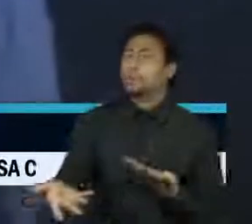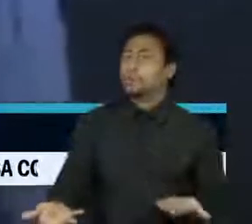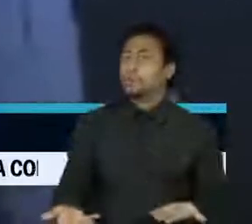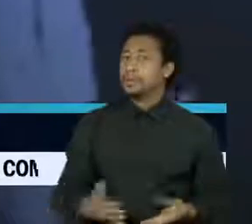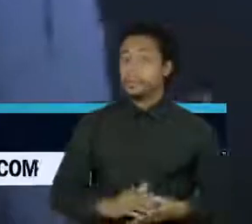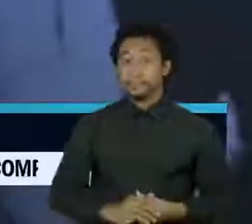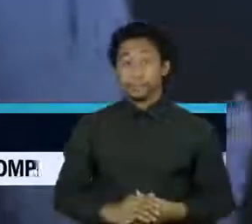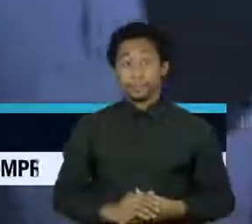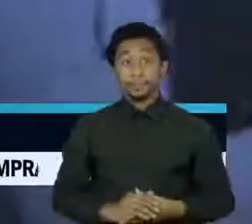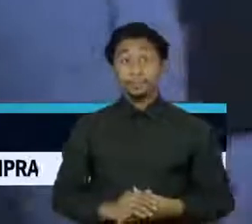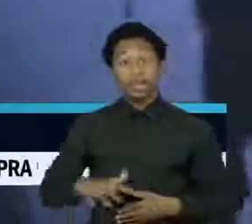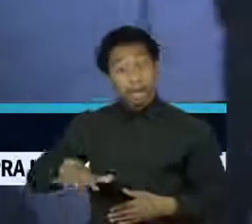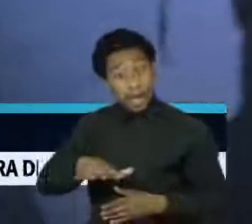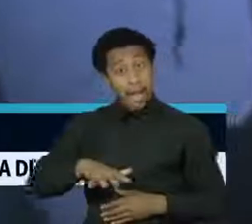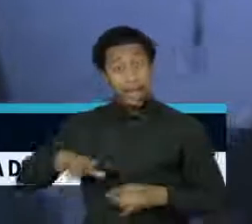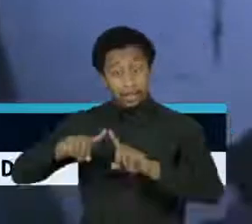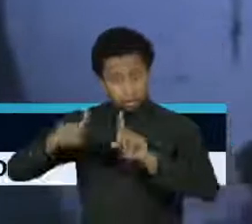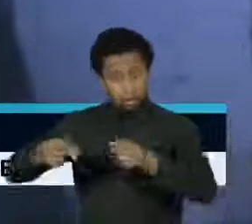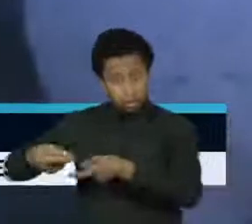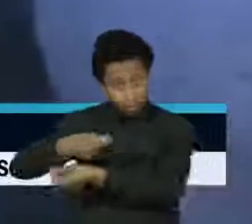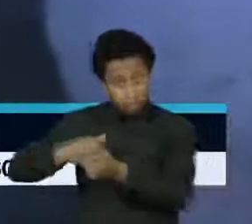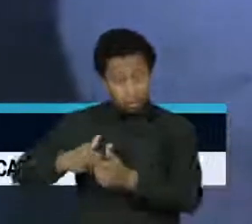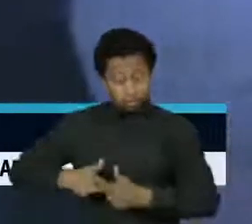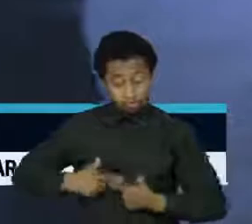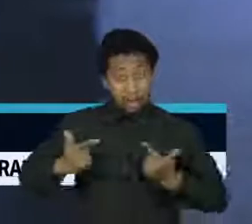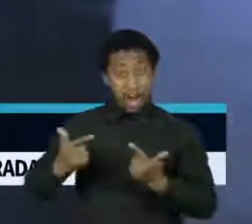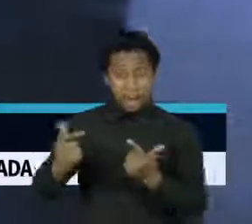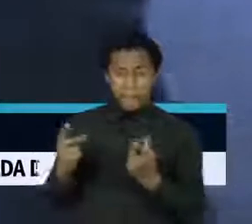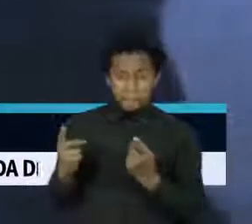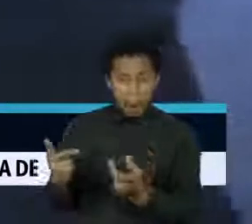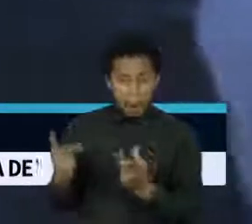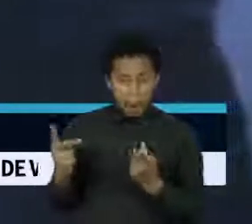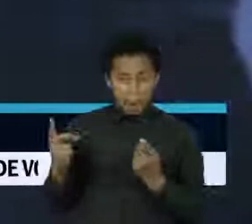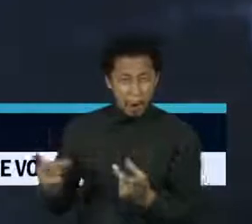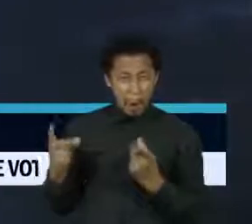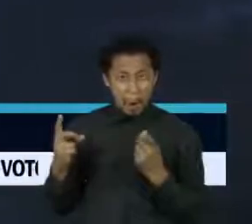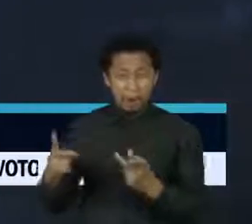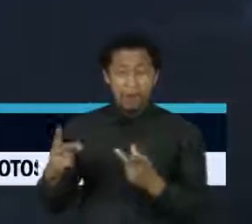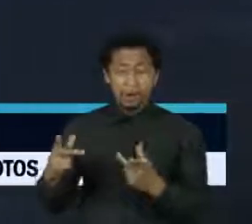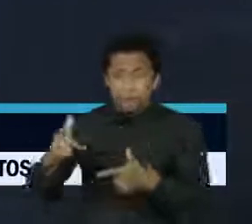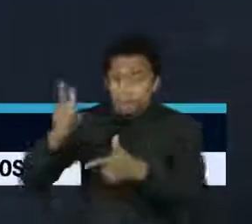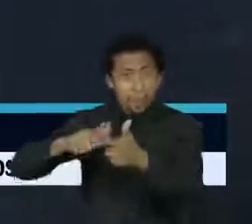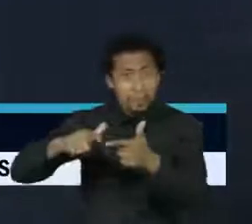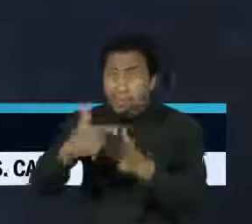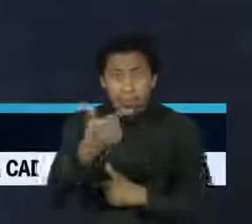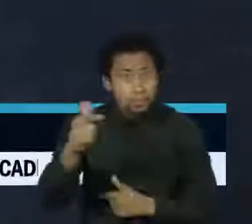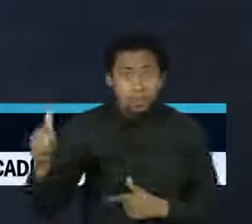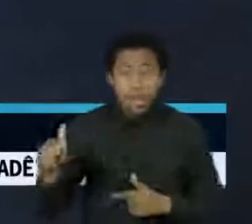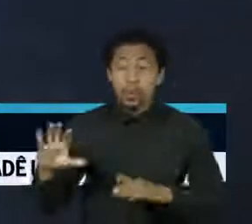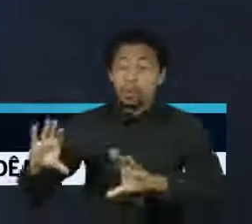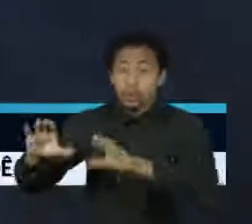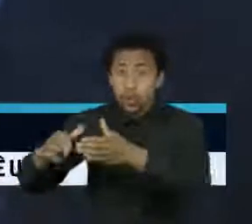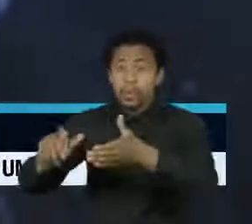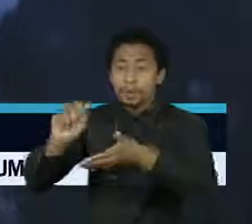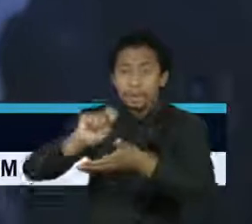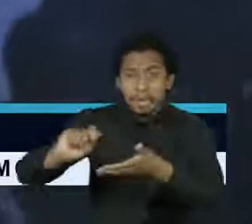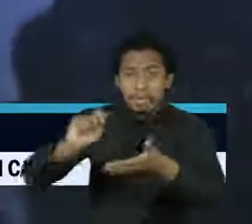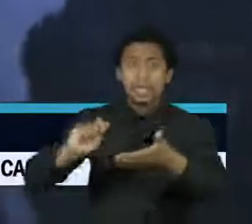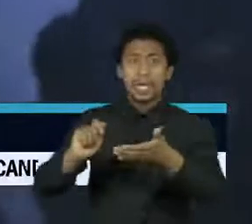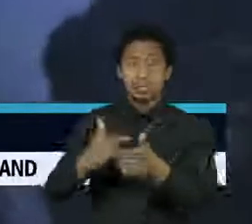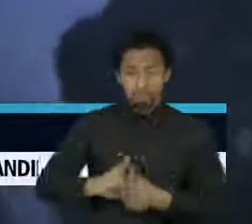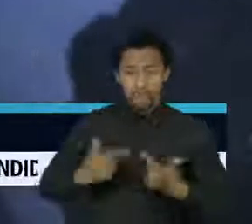No setor de armas e munições, não há crise. O comércio legal de armas e os clubes de tiro aumentaram mais de 40% nos